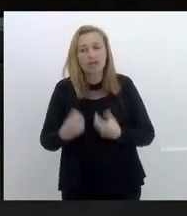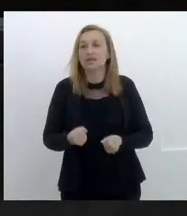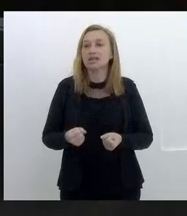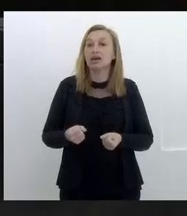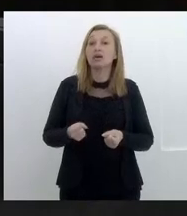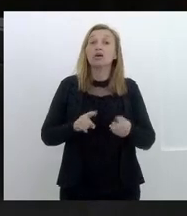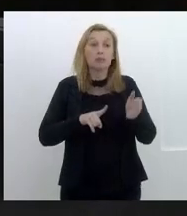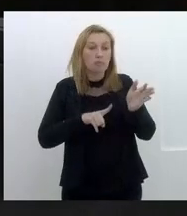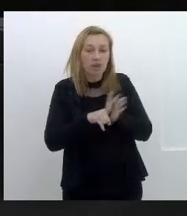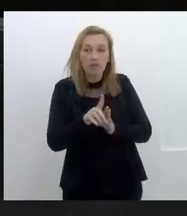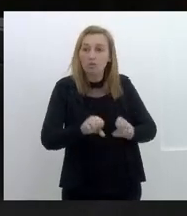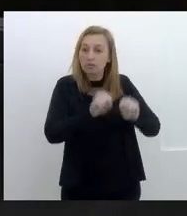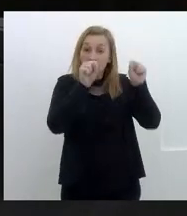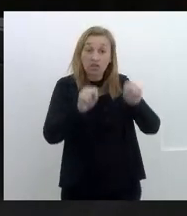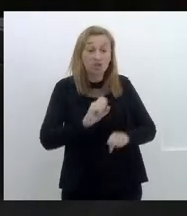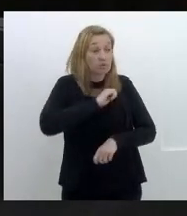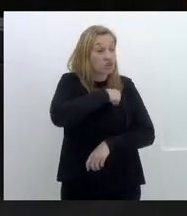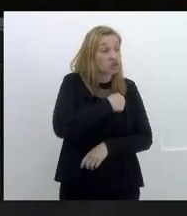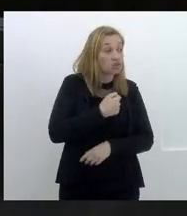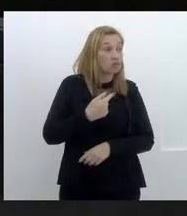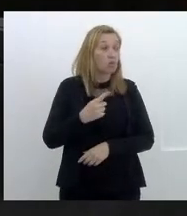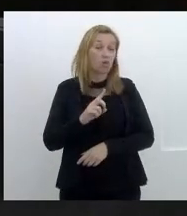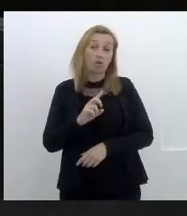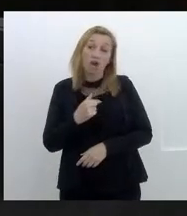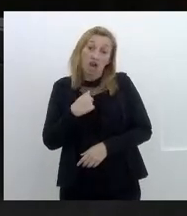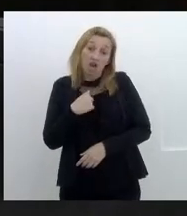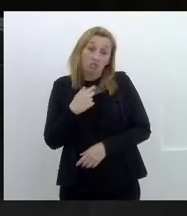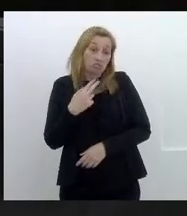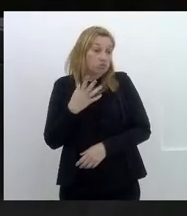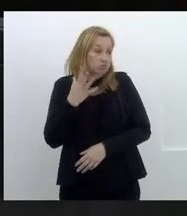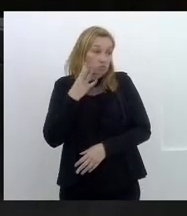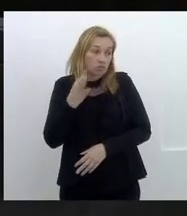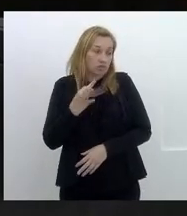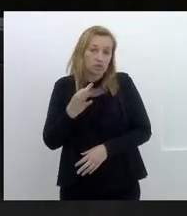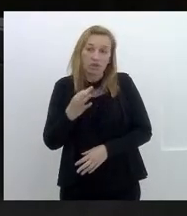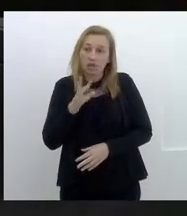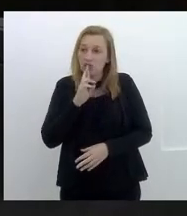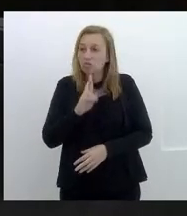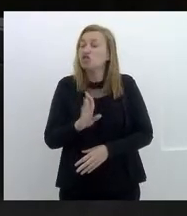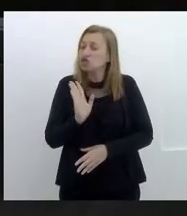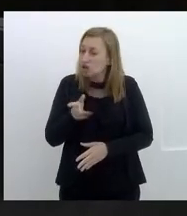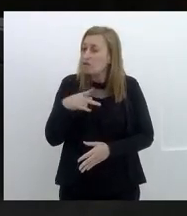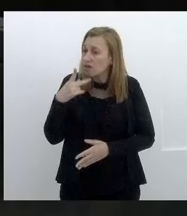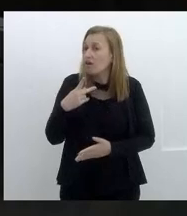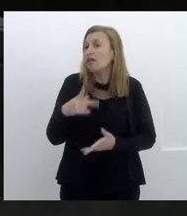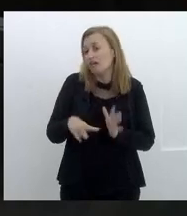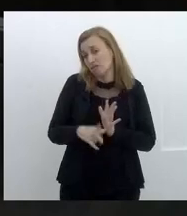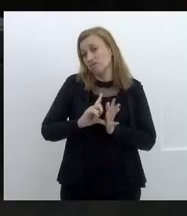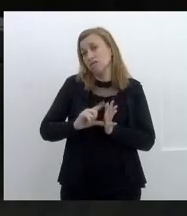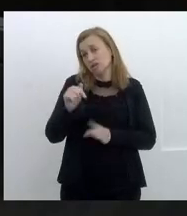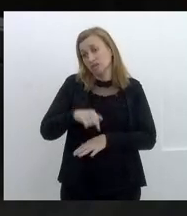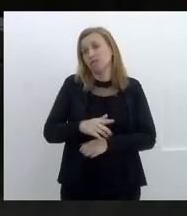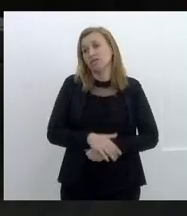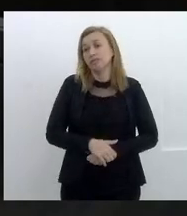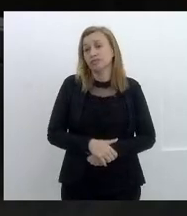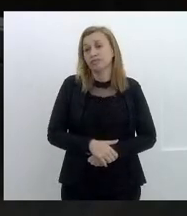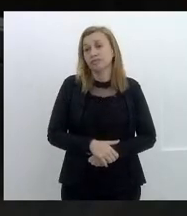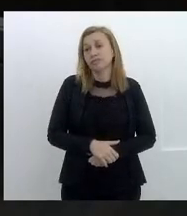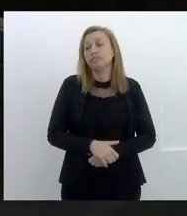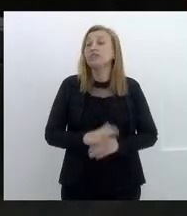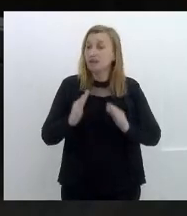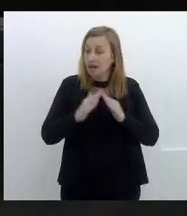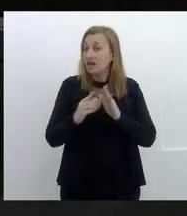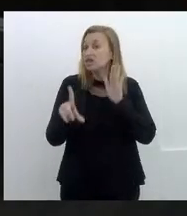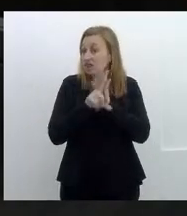pergunta ao regime não sou eu se vai aceitar ou não Eu já respondi já falei isso aqui antes tá tá